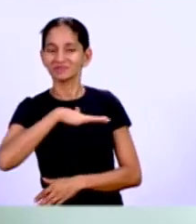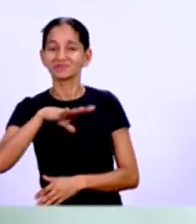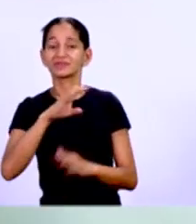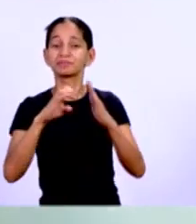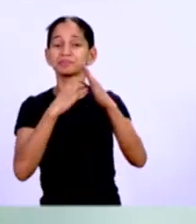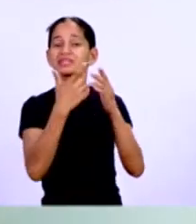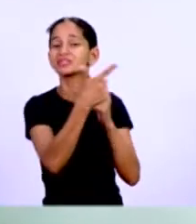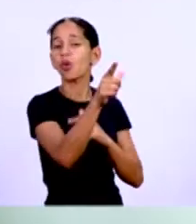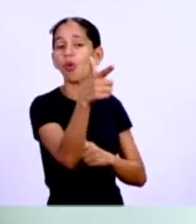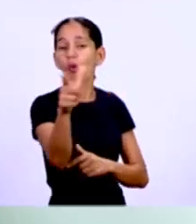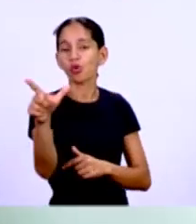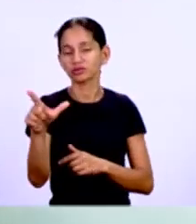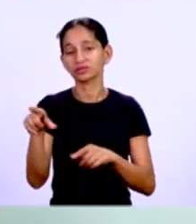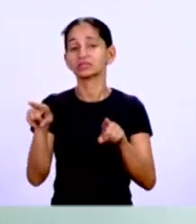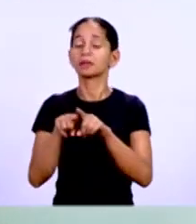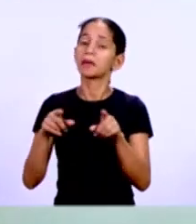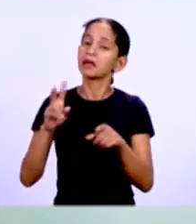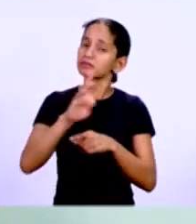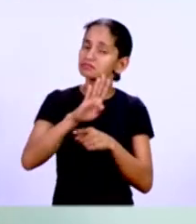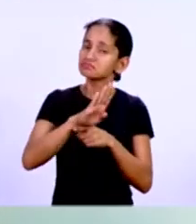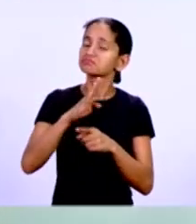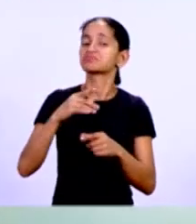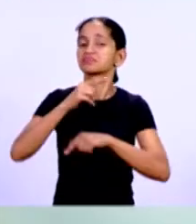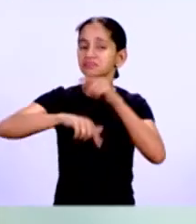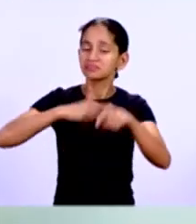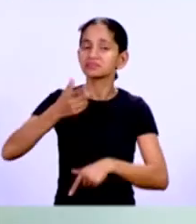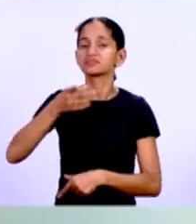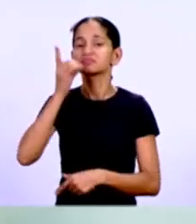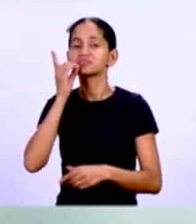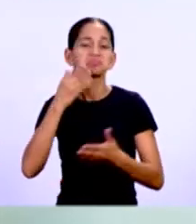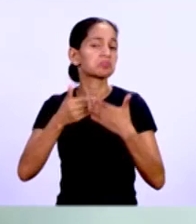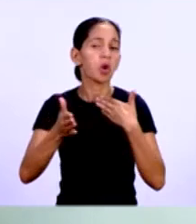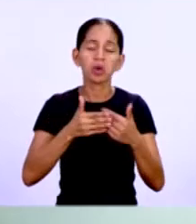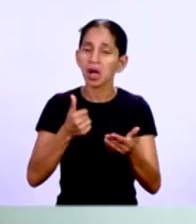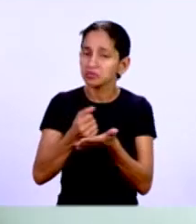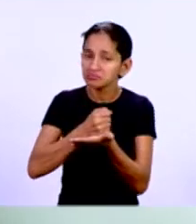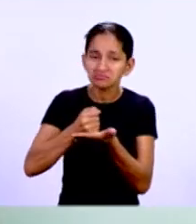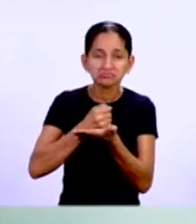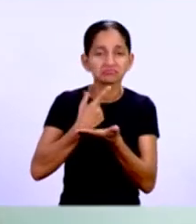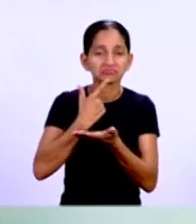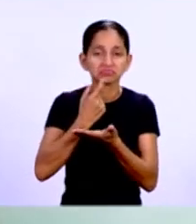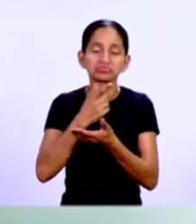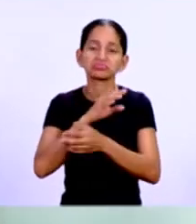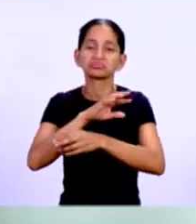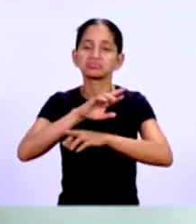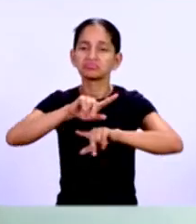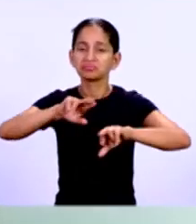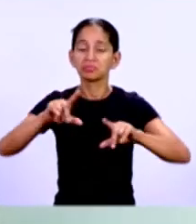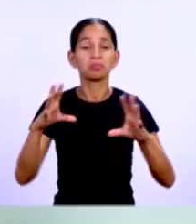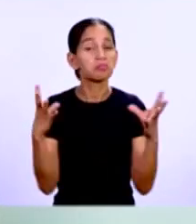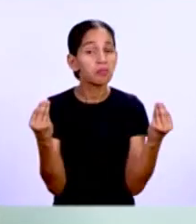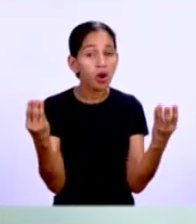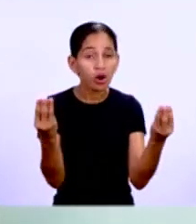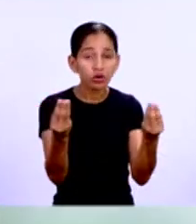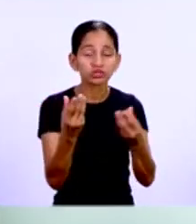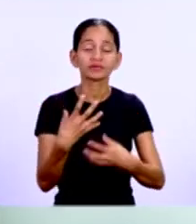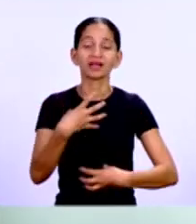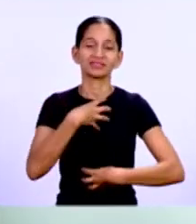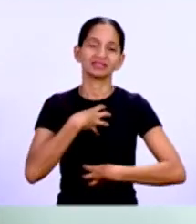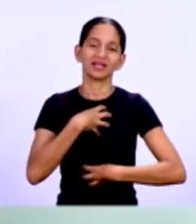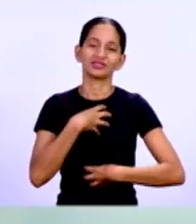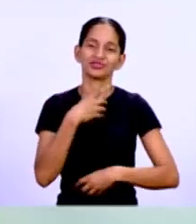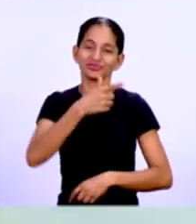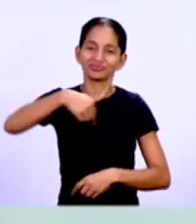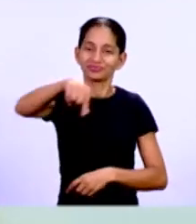região, até prestação de serviço, pessoal dentista, farmacêutico, várias pessoas vão ser afetadas por esse risco